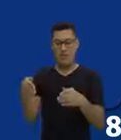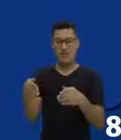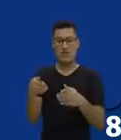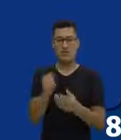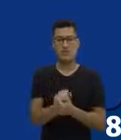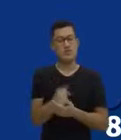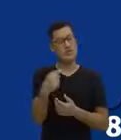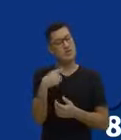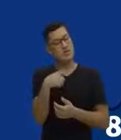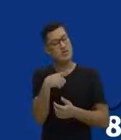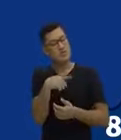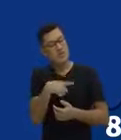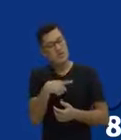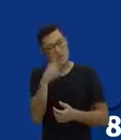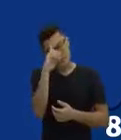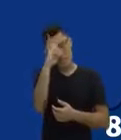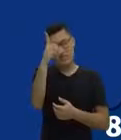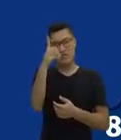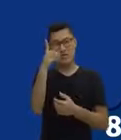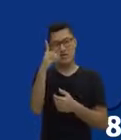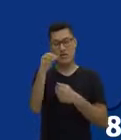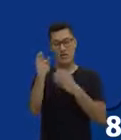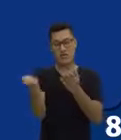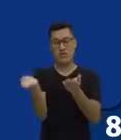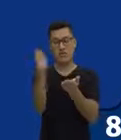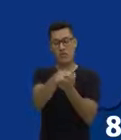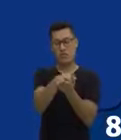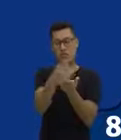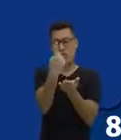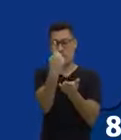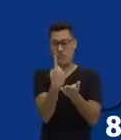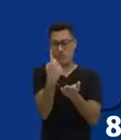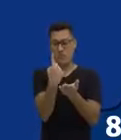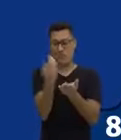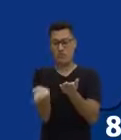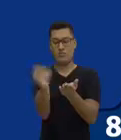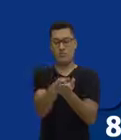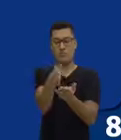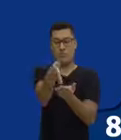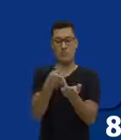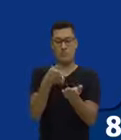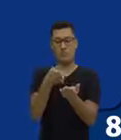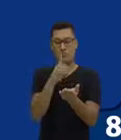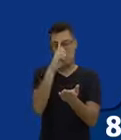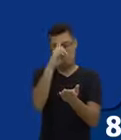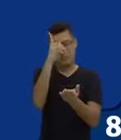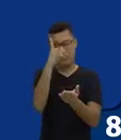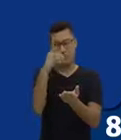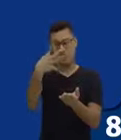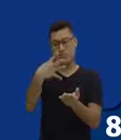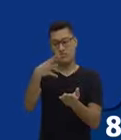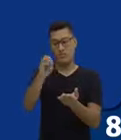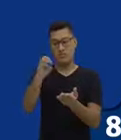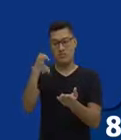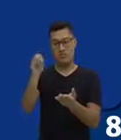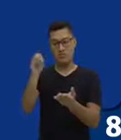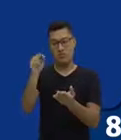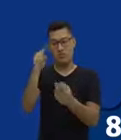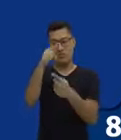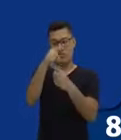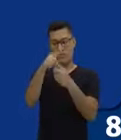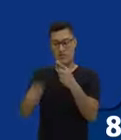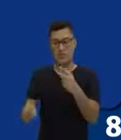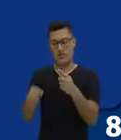a ideia é o seguinte, quando eu dobrar o meio uma vez, só uma vez, bora pensar, pegar a ideia, a área que era de 400 vai virar o quê? Vai para 200.